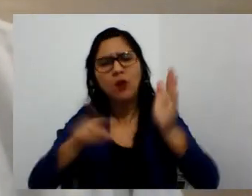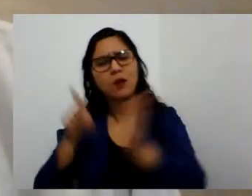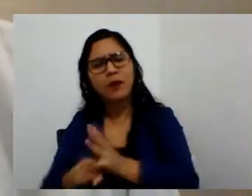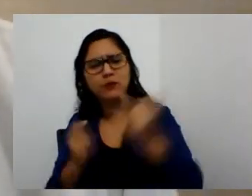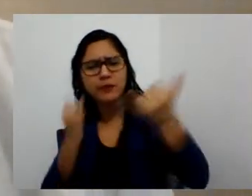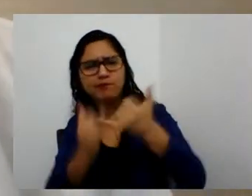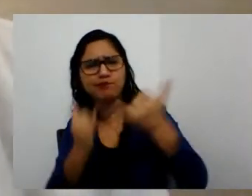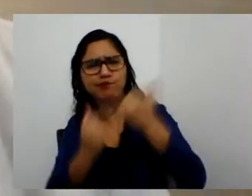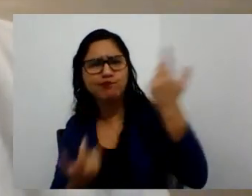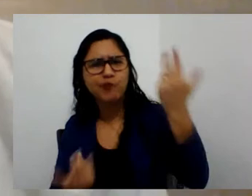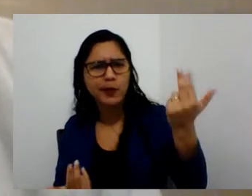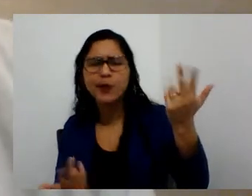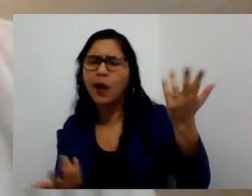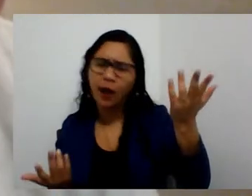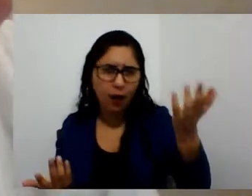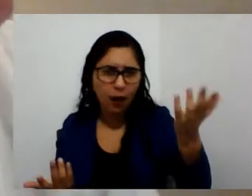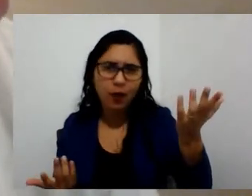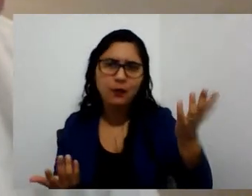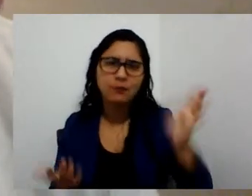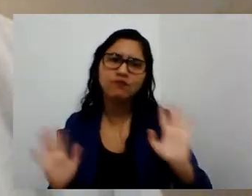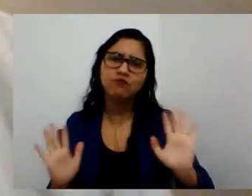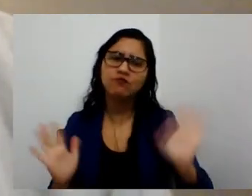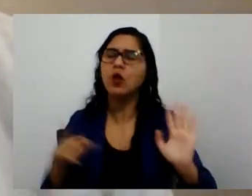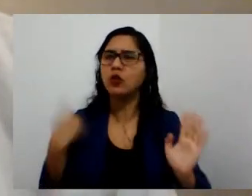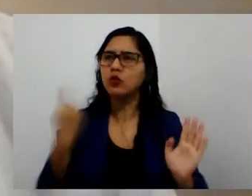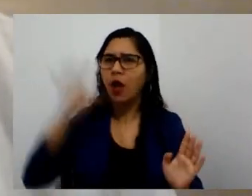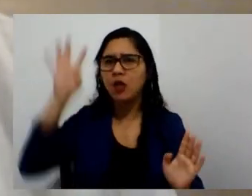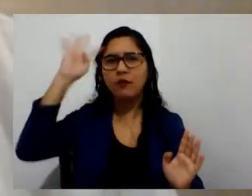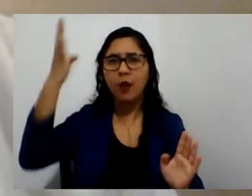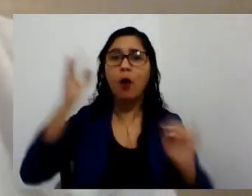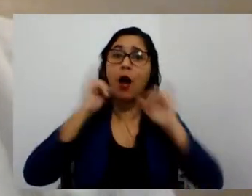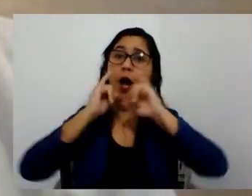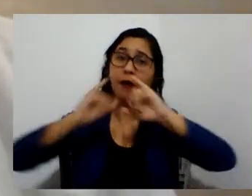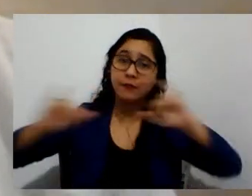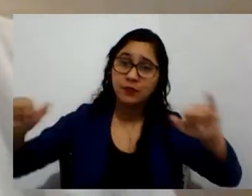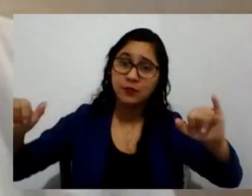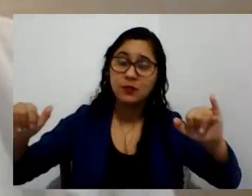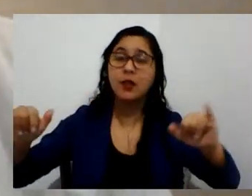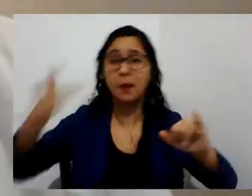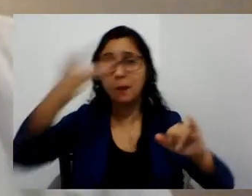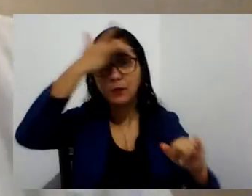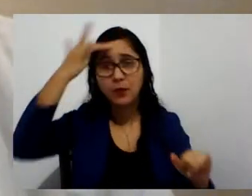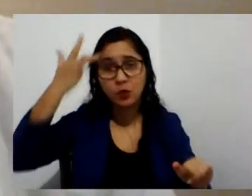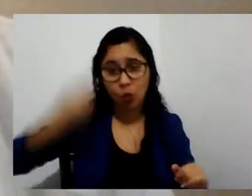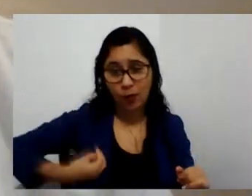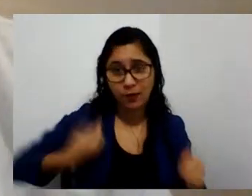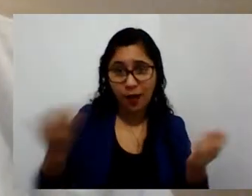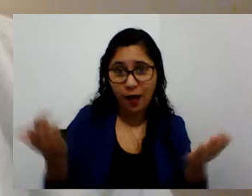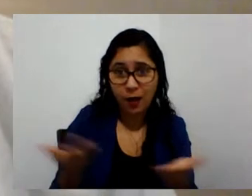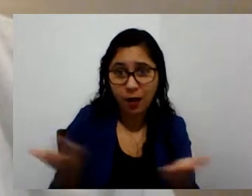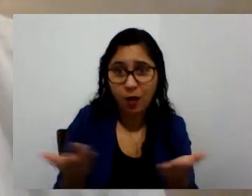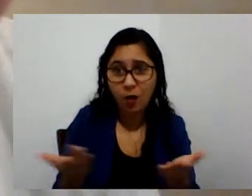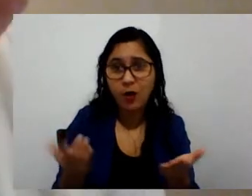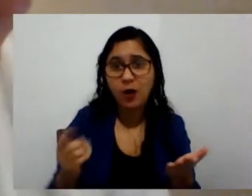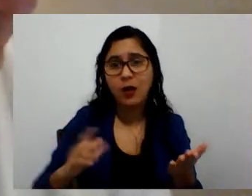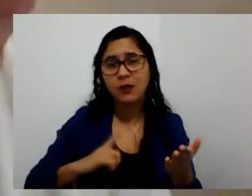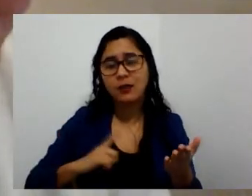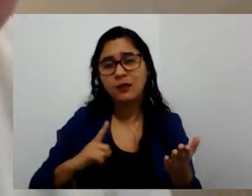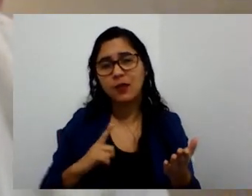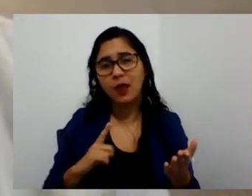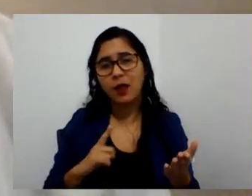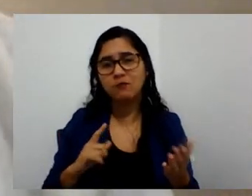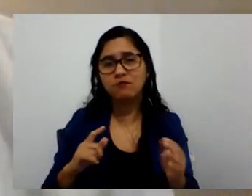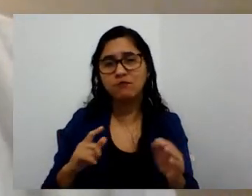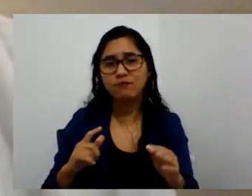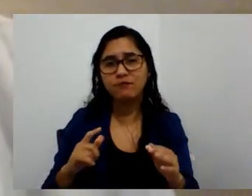anteriores. Então, nós decidimos comunicar aos presentes que pelo menos 3 perguntas